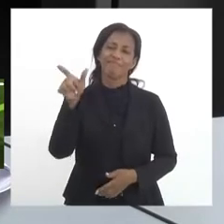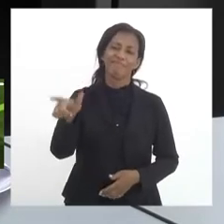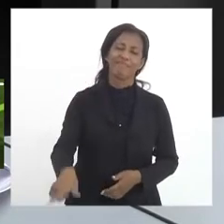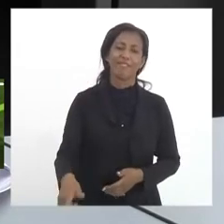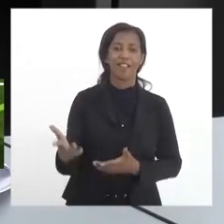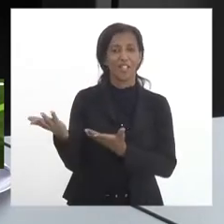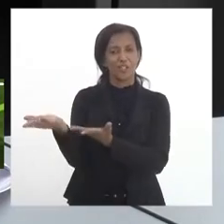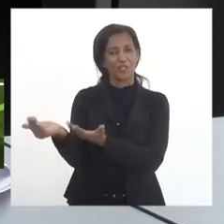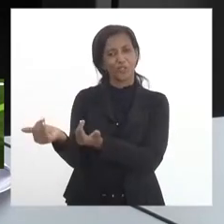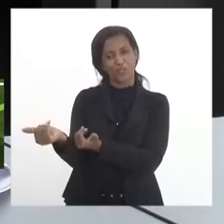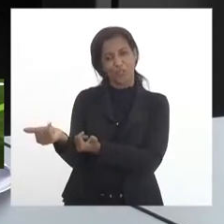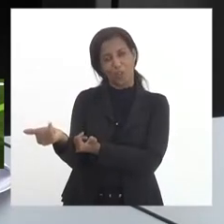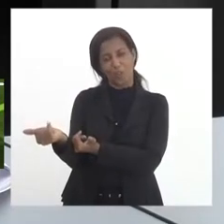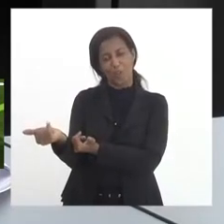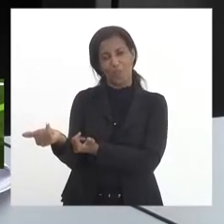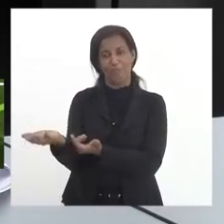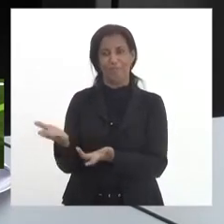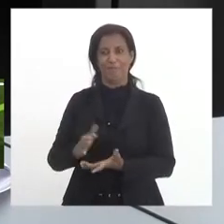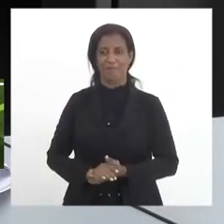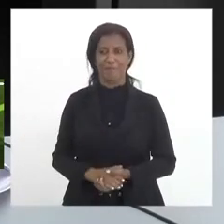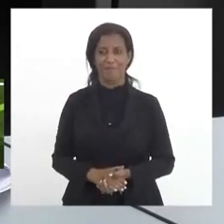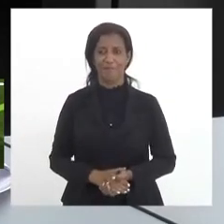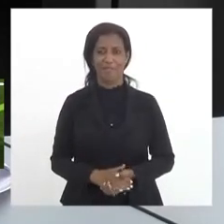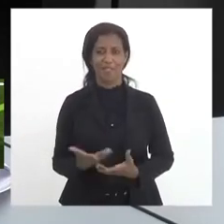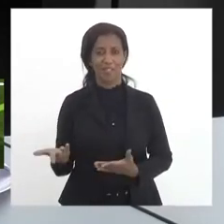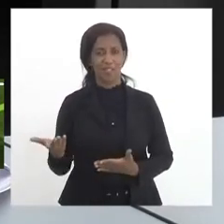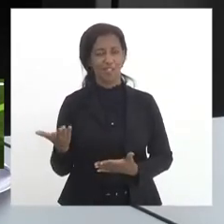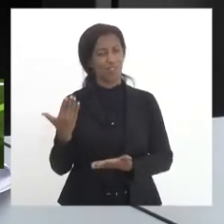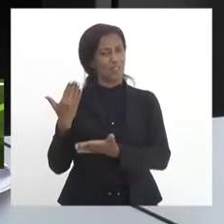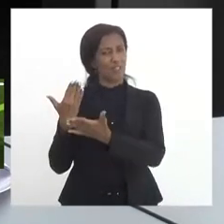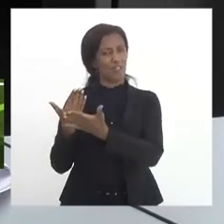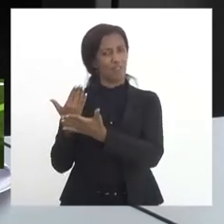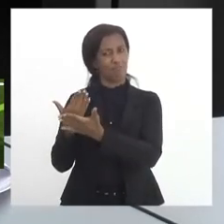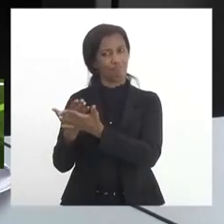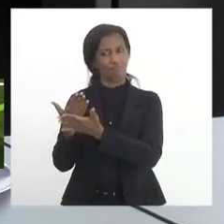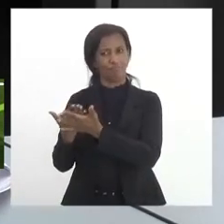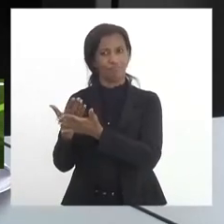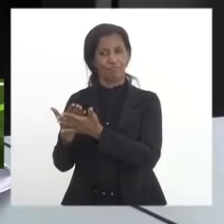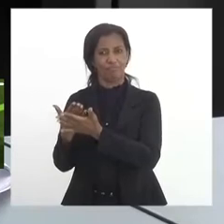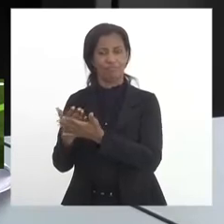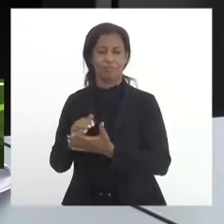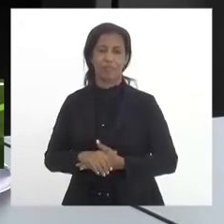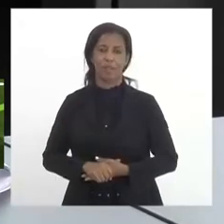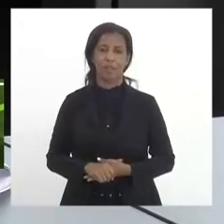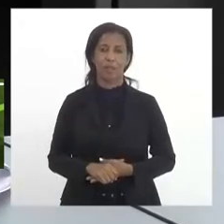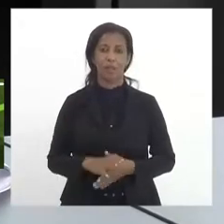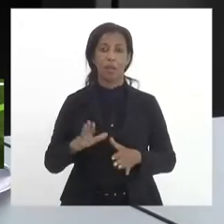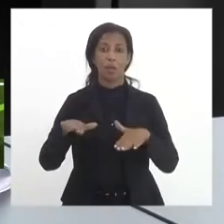ainda, seguramente estava fazendo curso ginasial, quando o